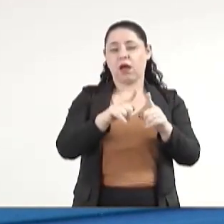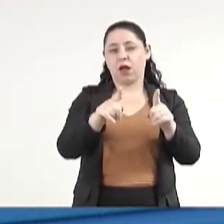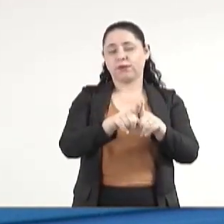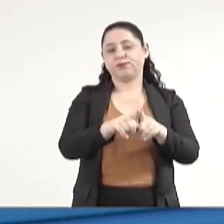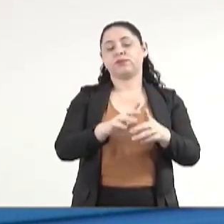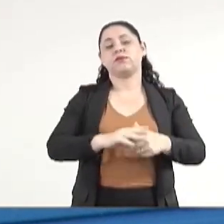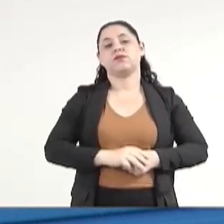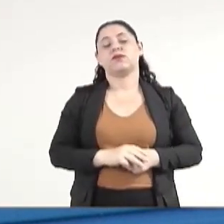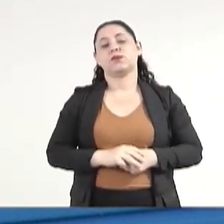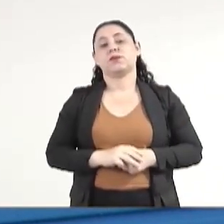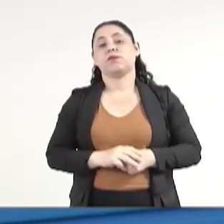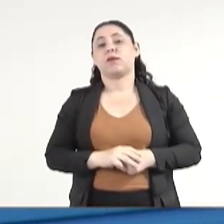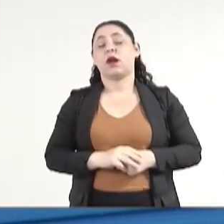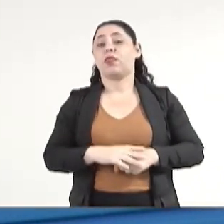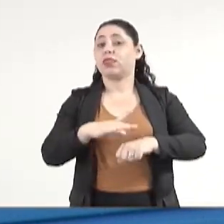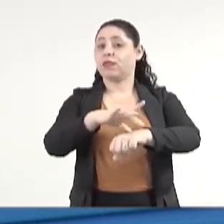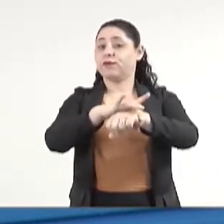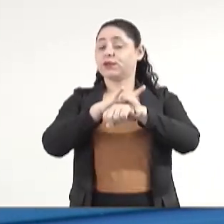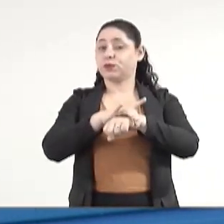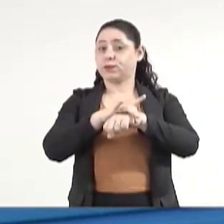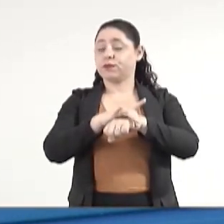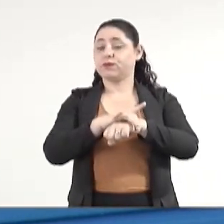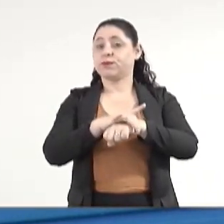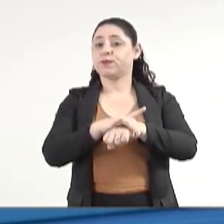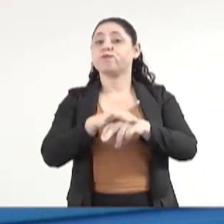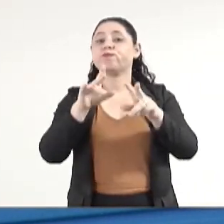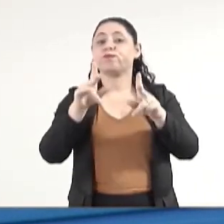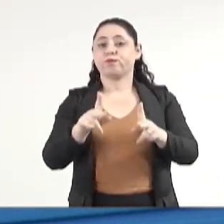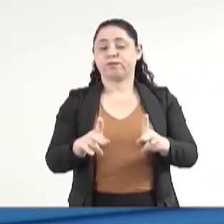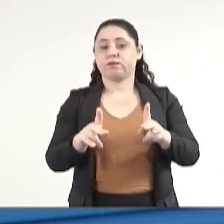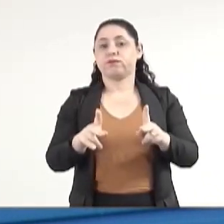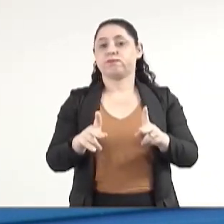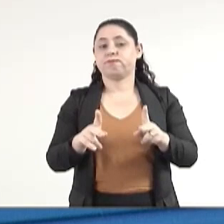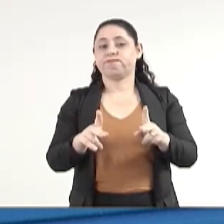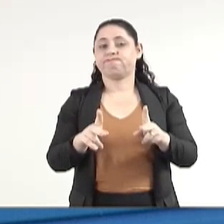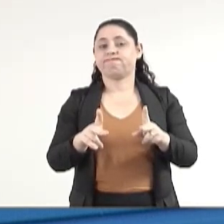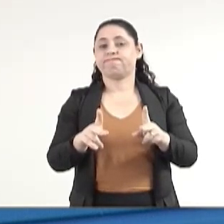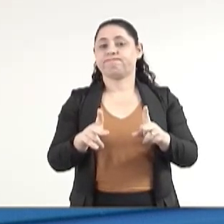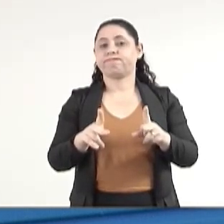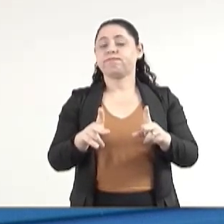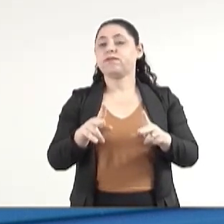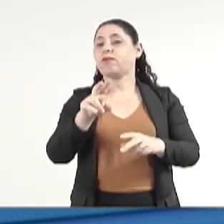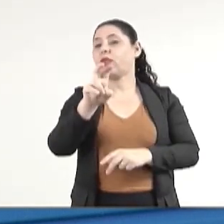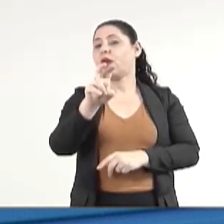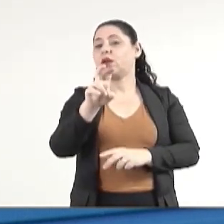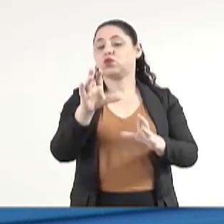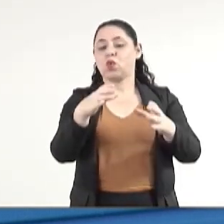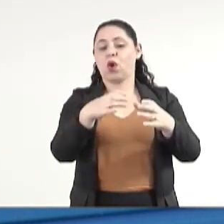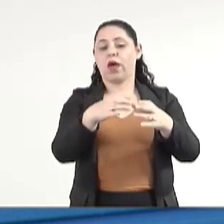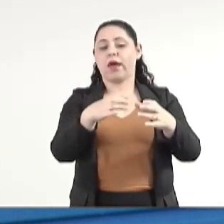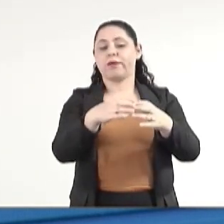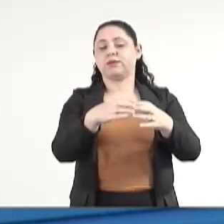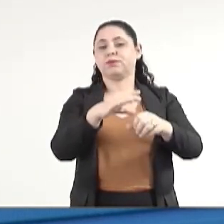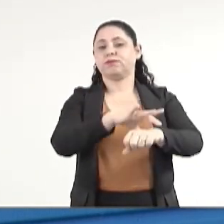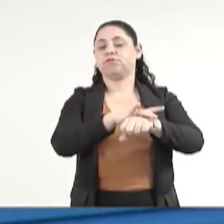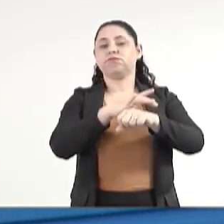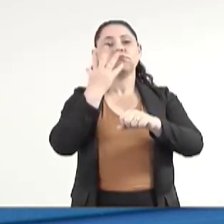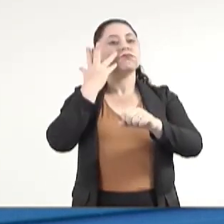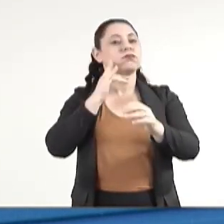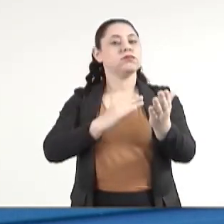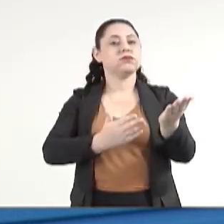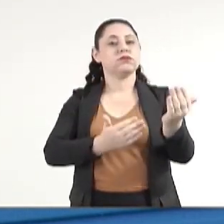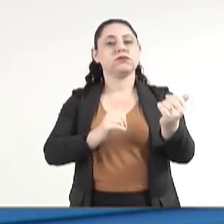Foi constatado pela Defensoria Pública de Mato Grosso do Sul, através da 5ª Defensoria Pública da